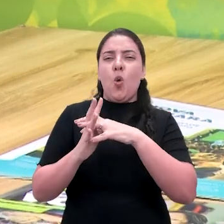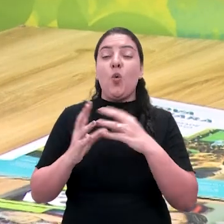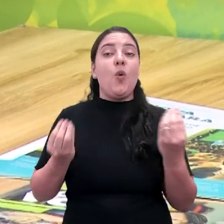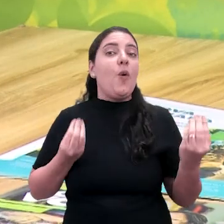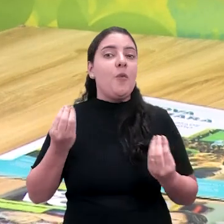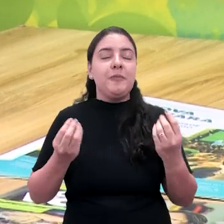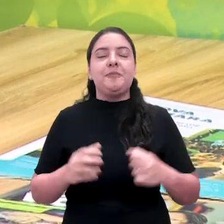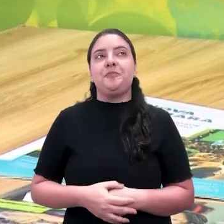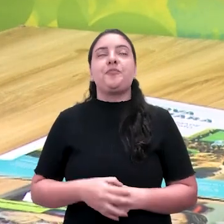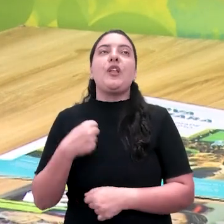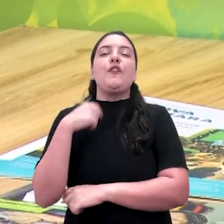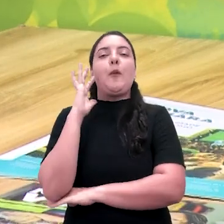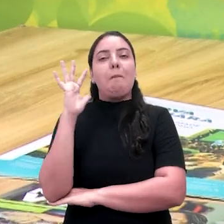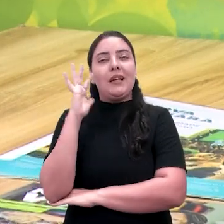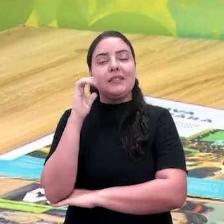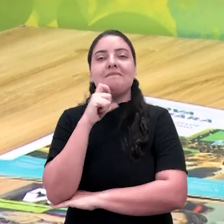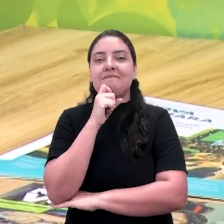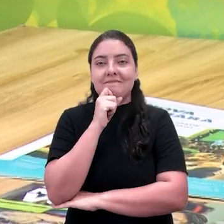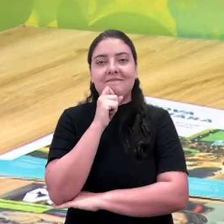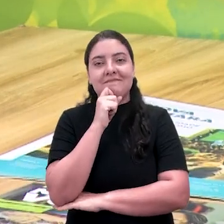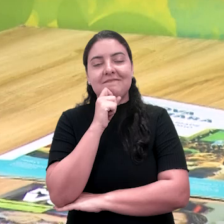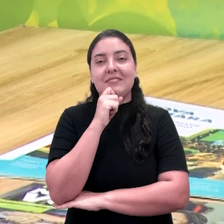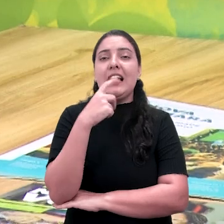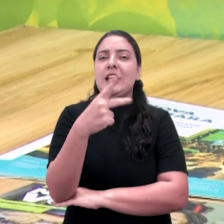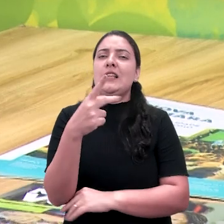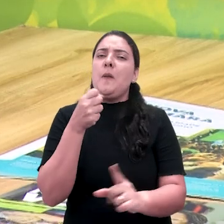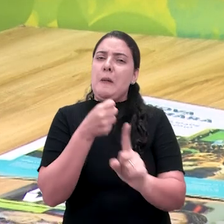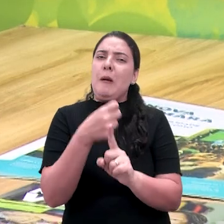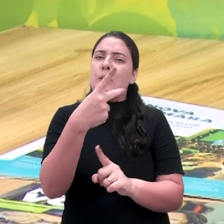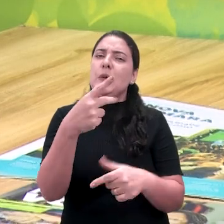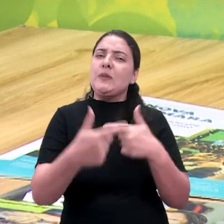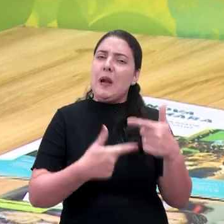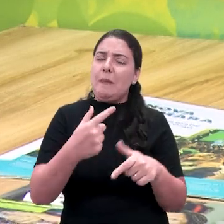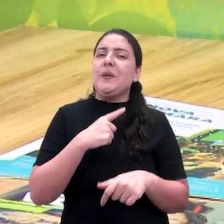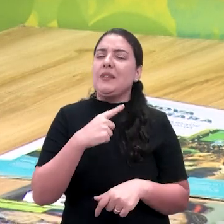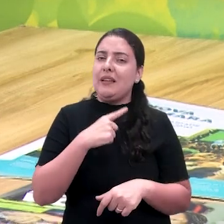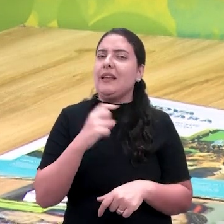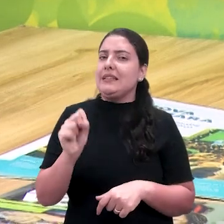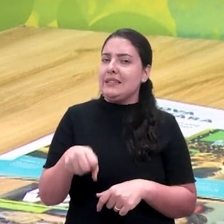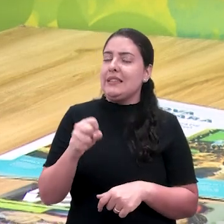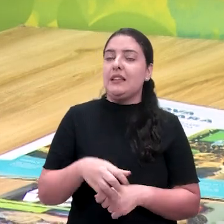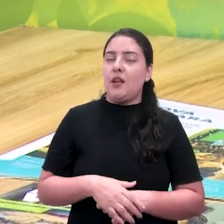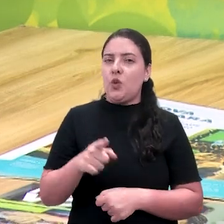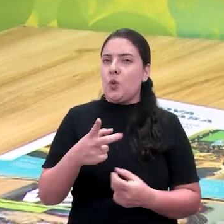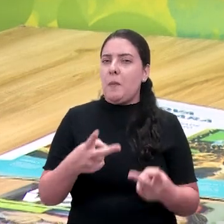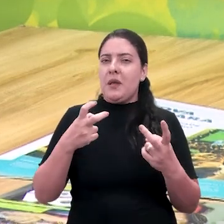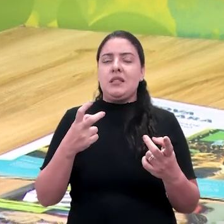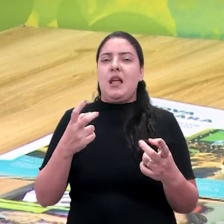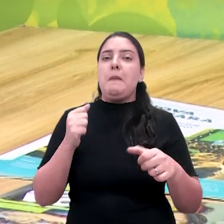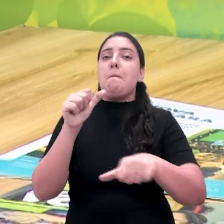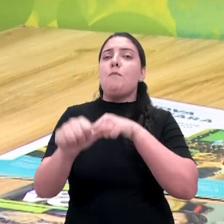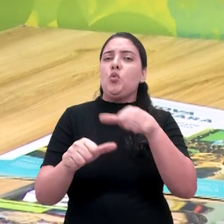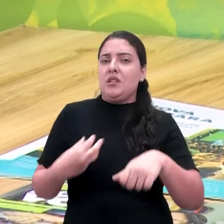Deixa eu pensar, assim. Porque tu impacta muitas pessoas no teu trabalho também, na tua atuação. Tu vê essas mudanças,